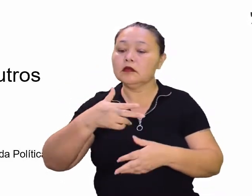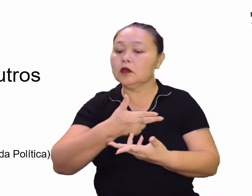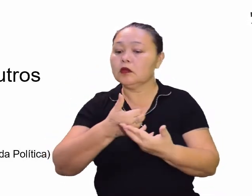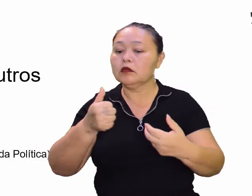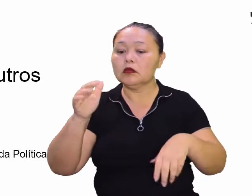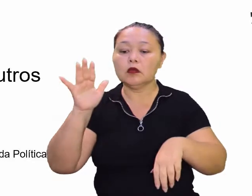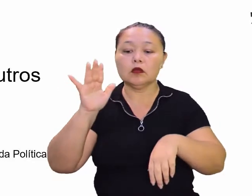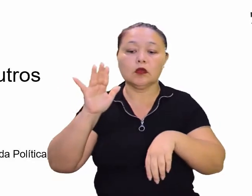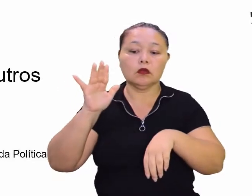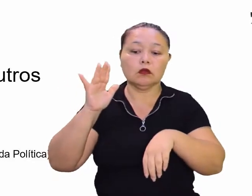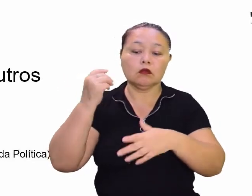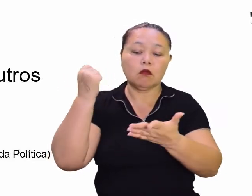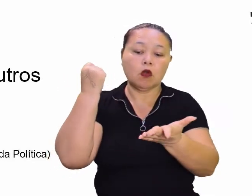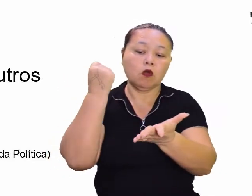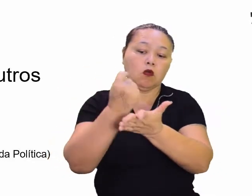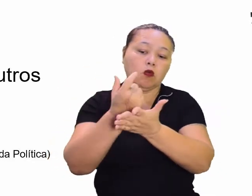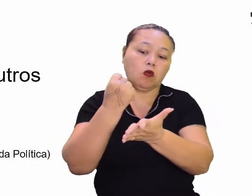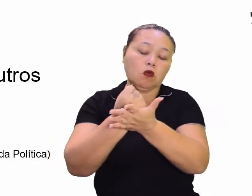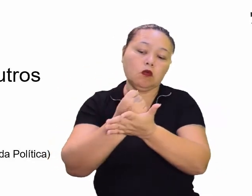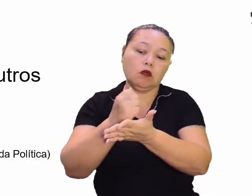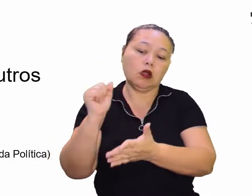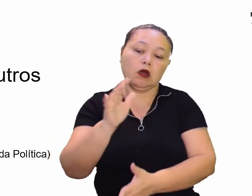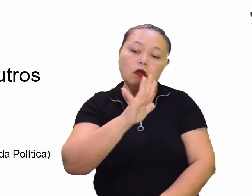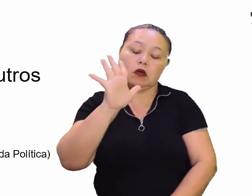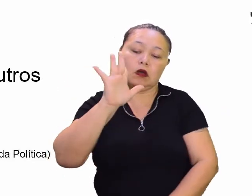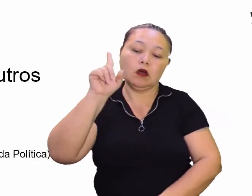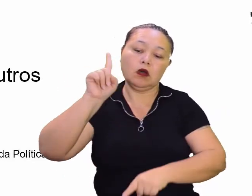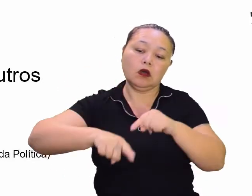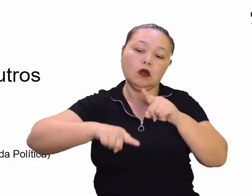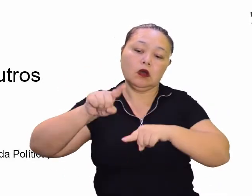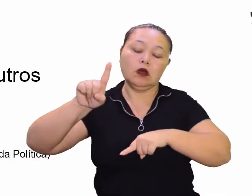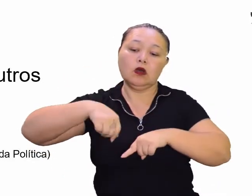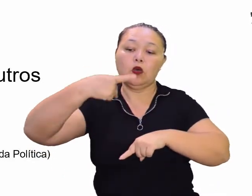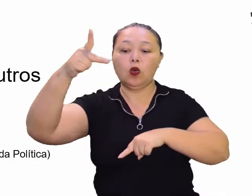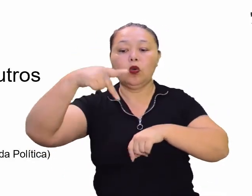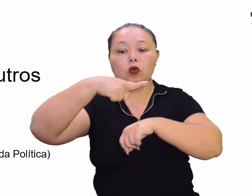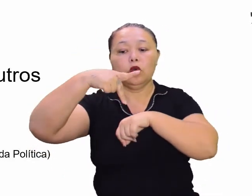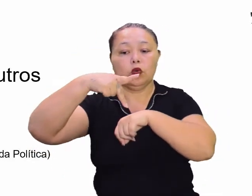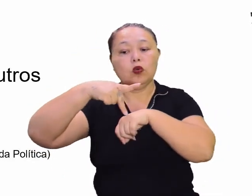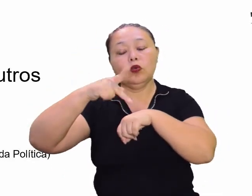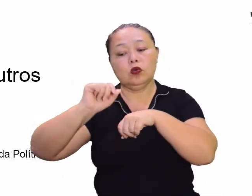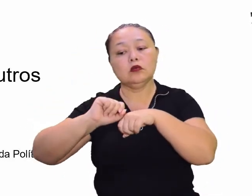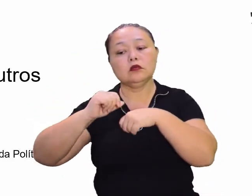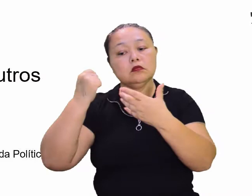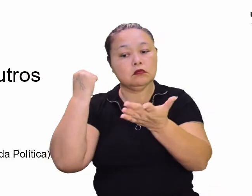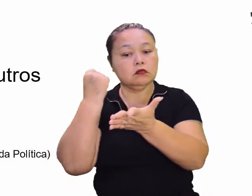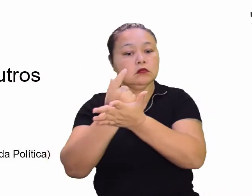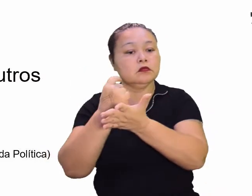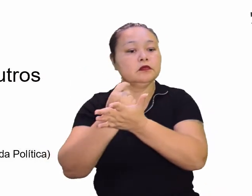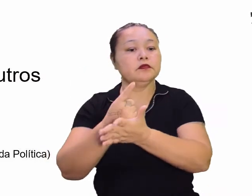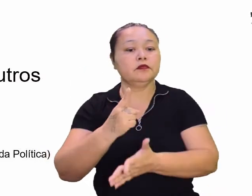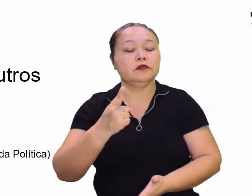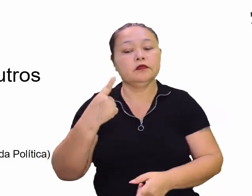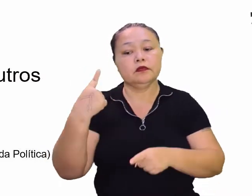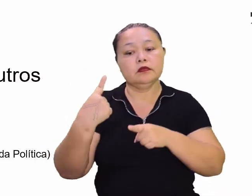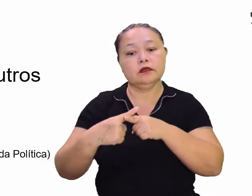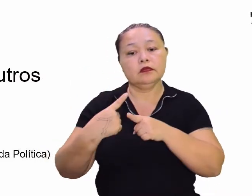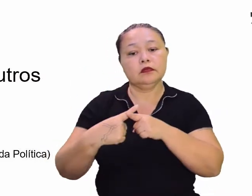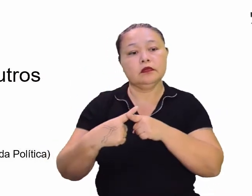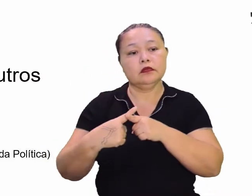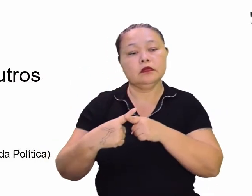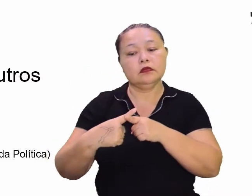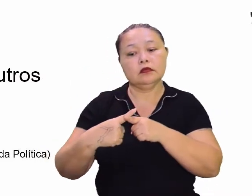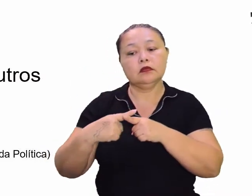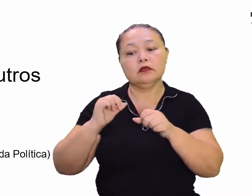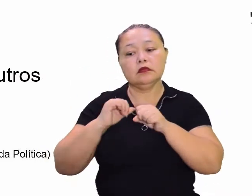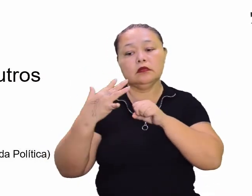comprar ferro, importar produtos, matéria-prima de outro lugar, não é isso? Muito bem. Porque justamente por causa